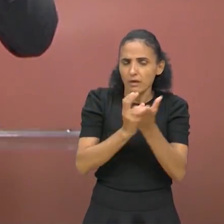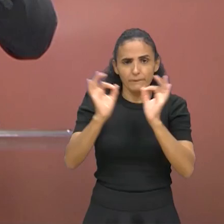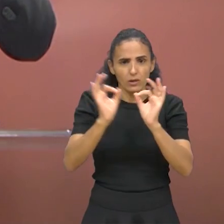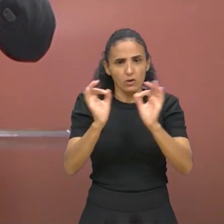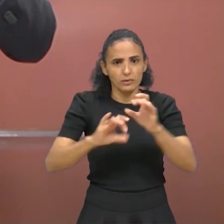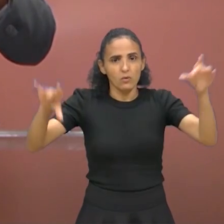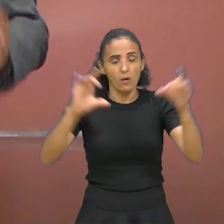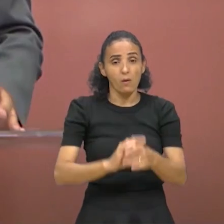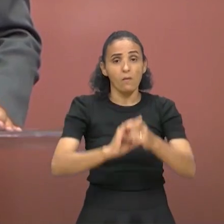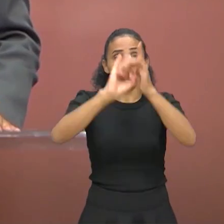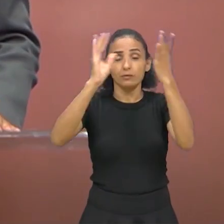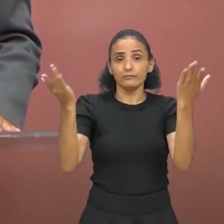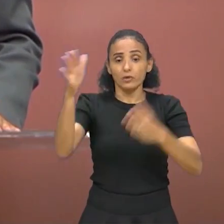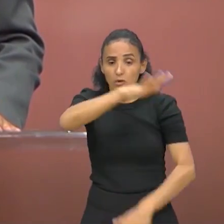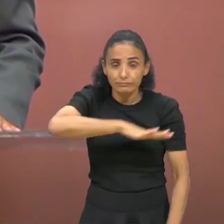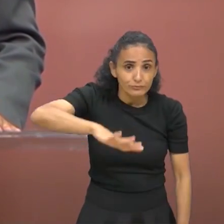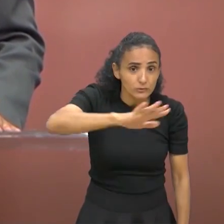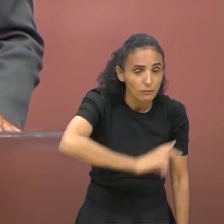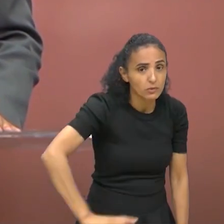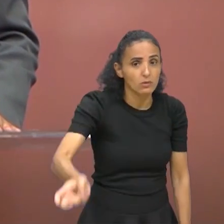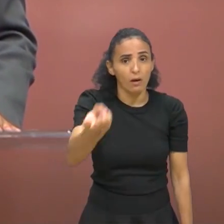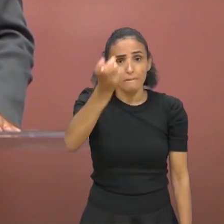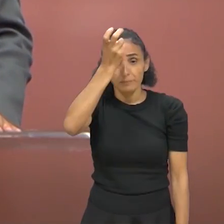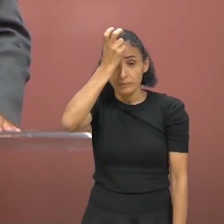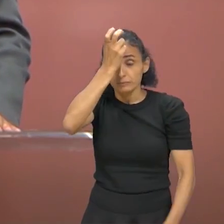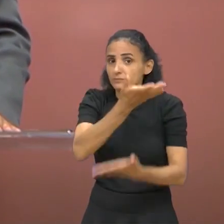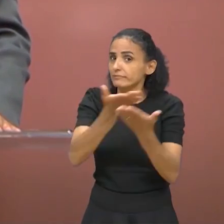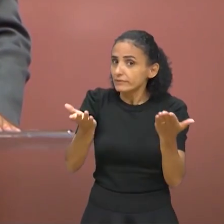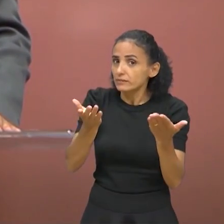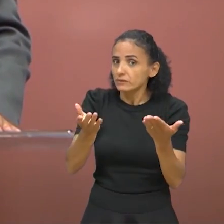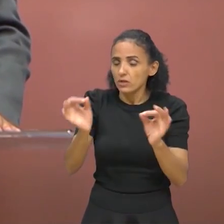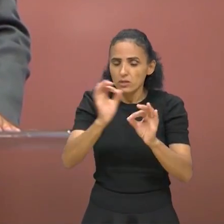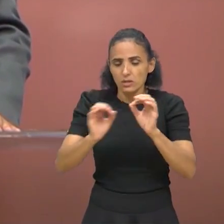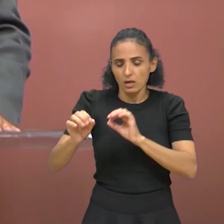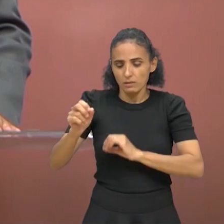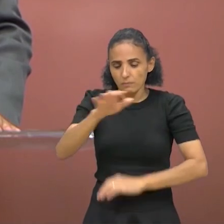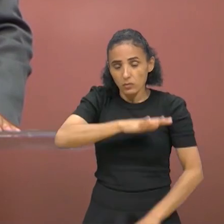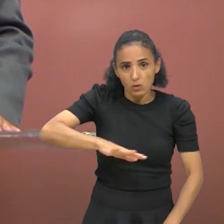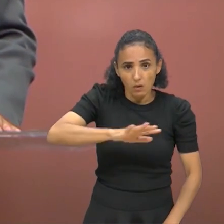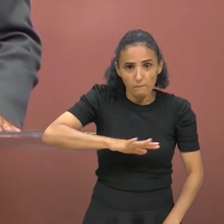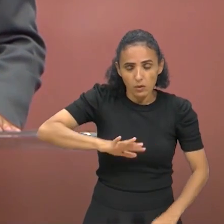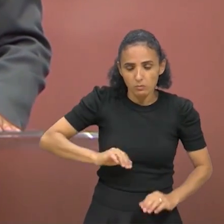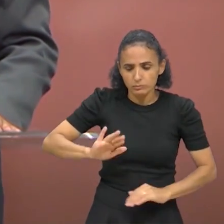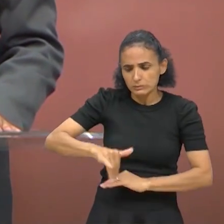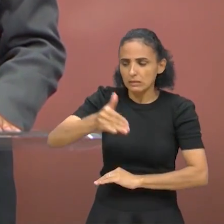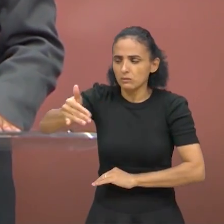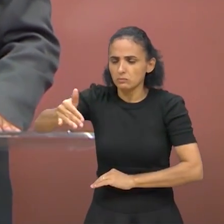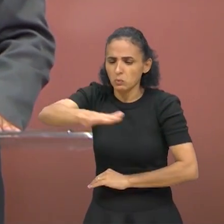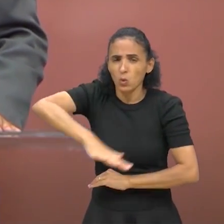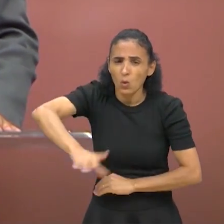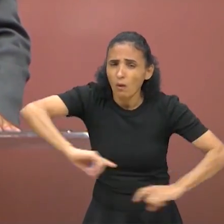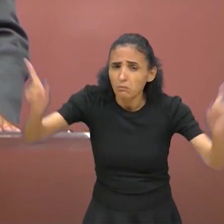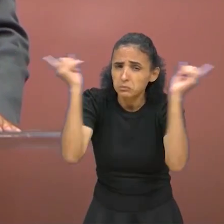dado livramento das mãos dos egípcios e eles haviam sido tirados daquela terra tão